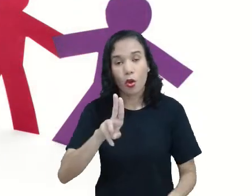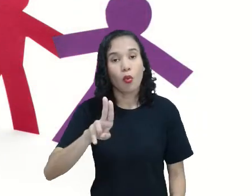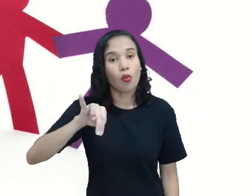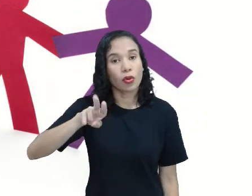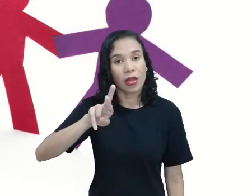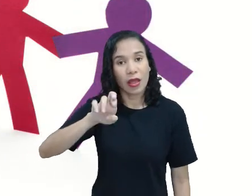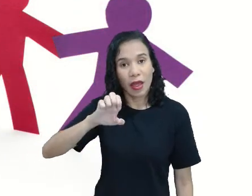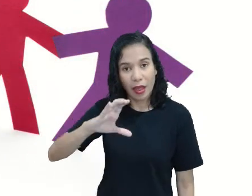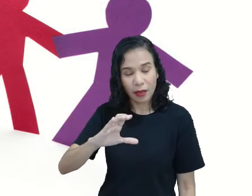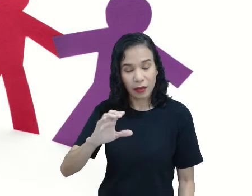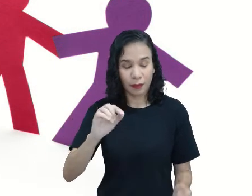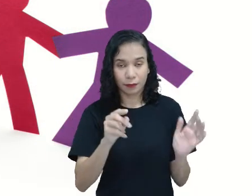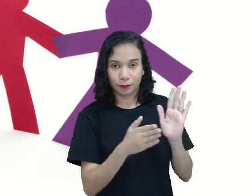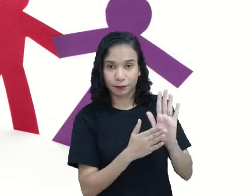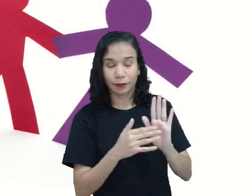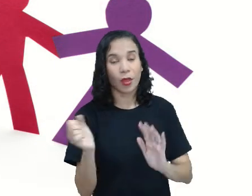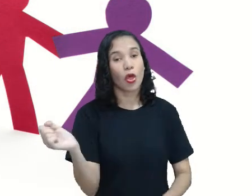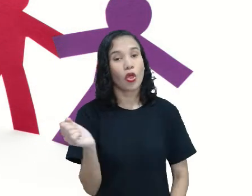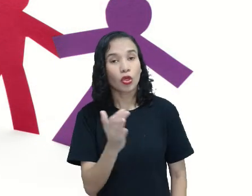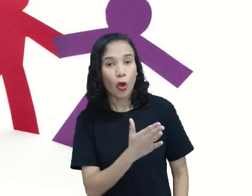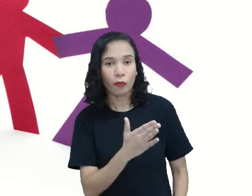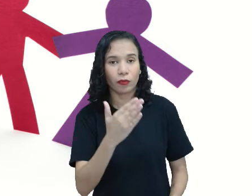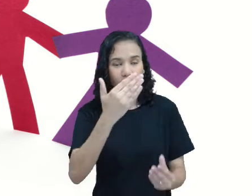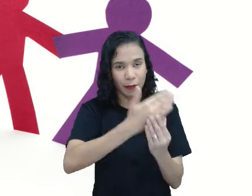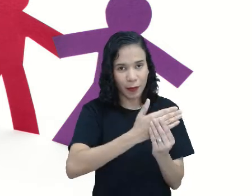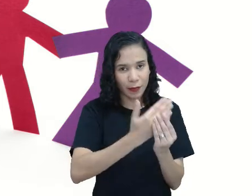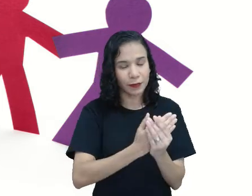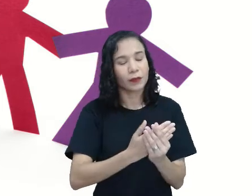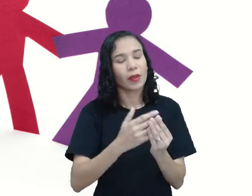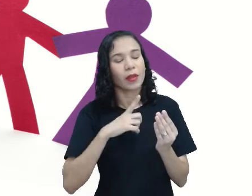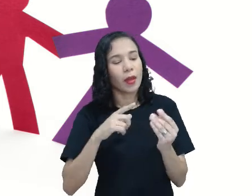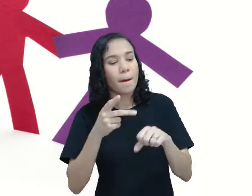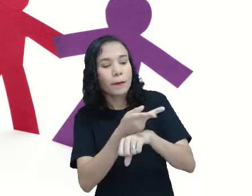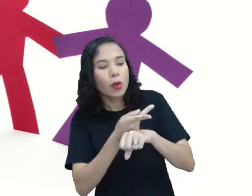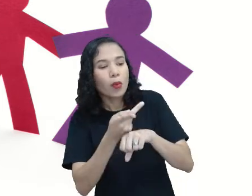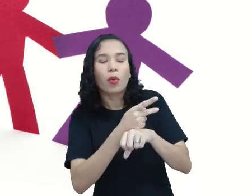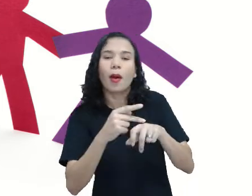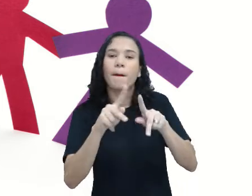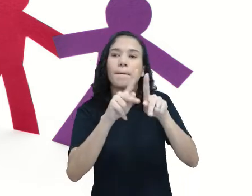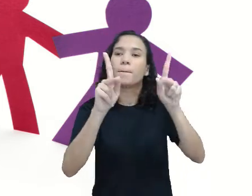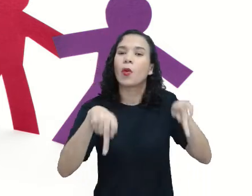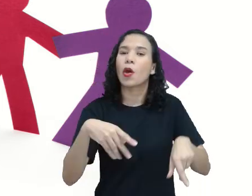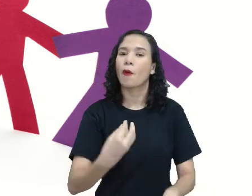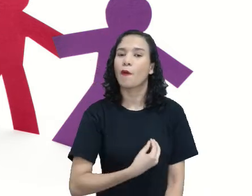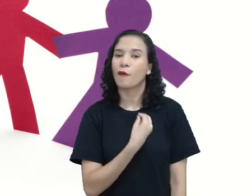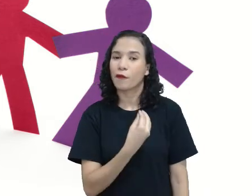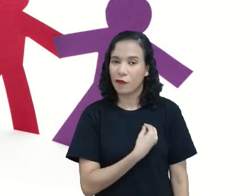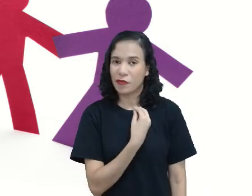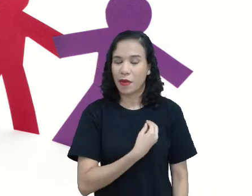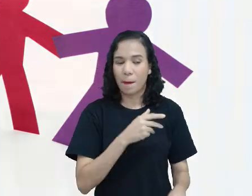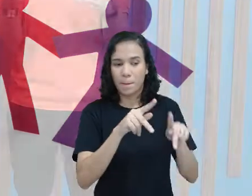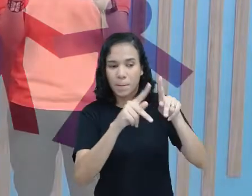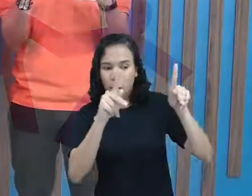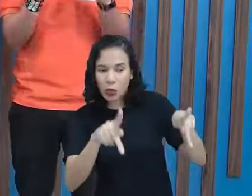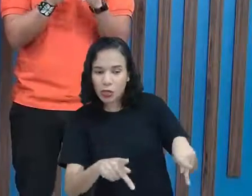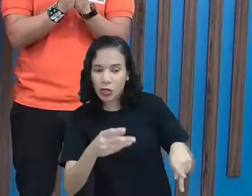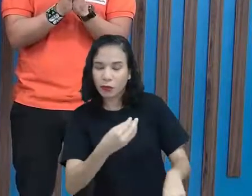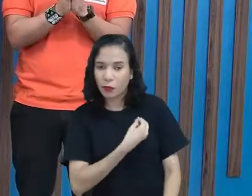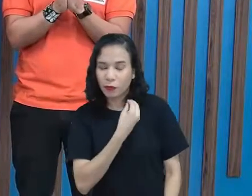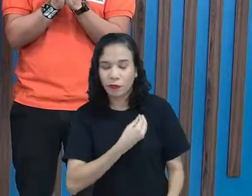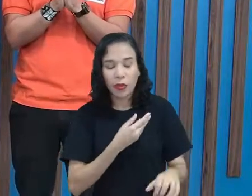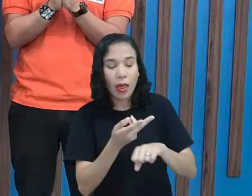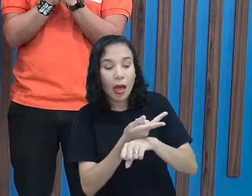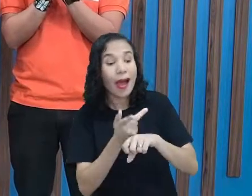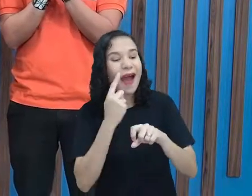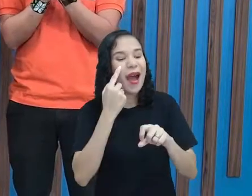Unirec, Novos Componentes. Procura lá a pastinha de Projeto de Vida, que é a nossa disciplina, em Projeto de Vida, você acha